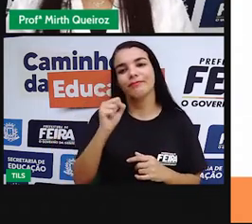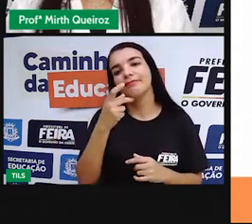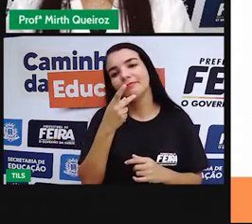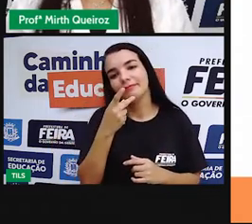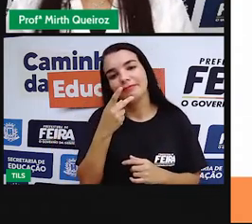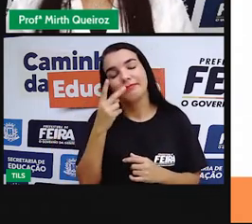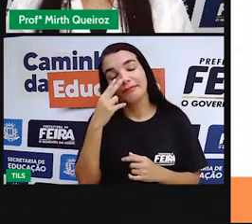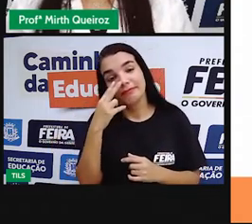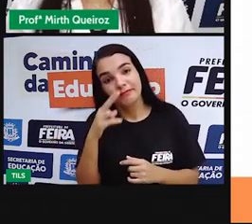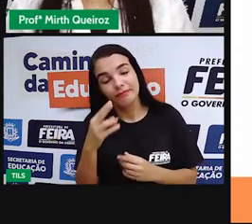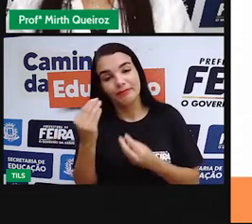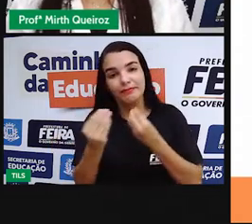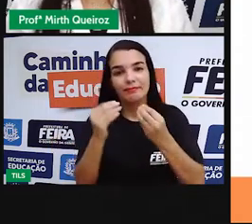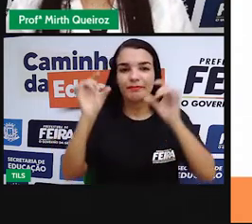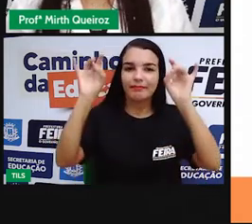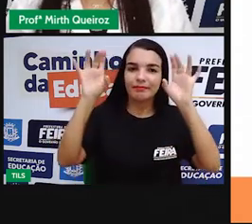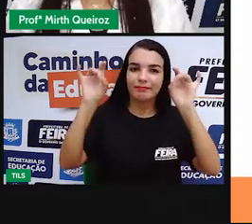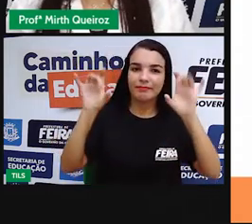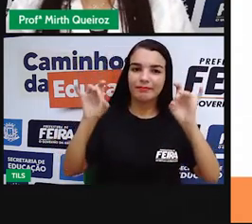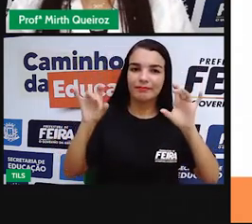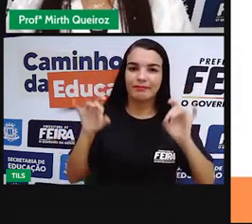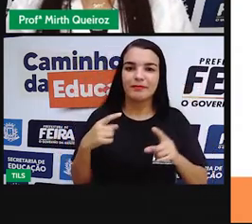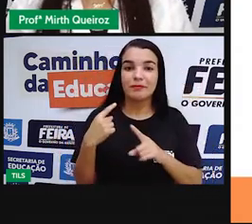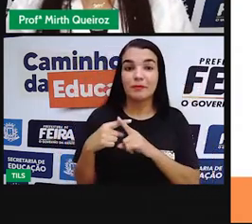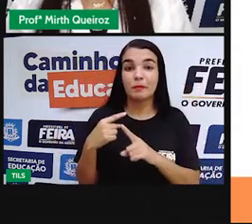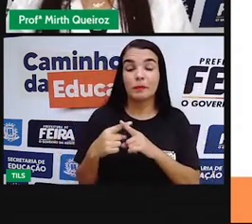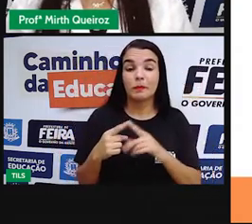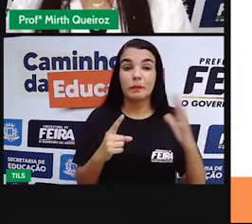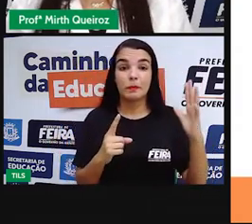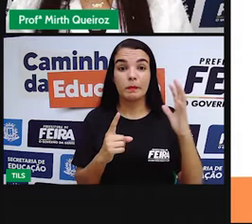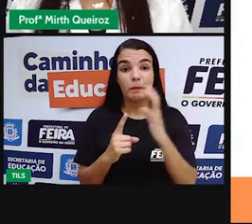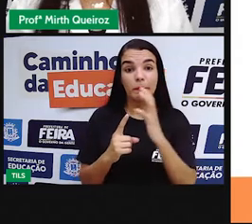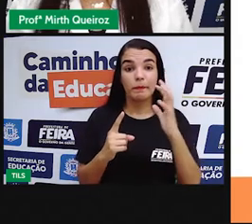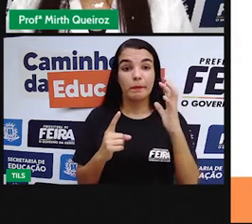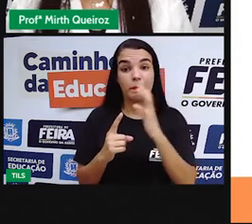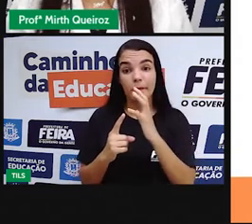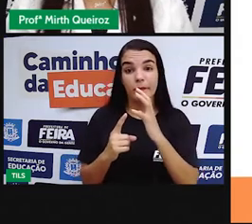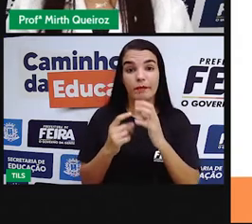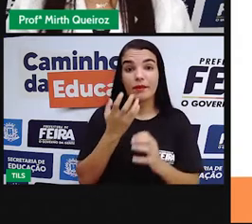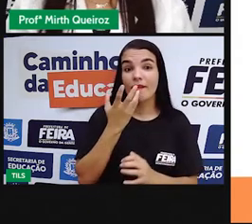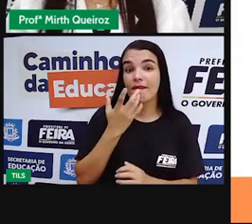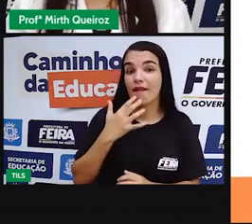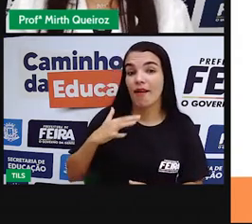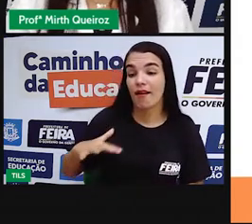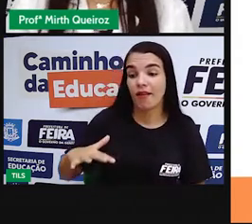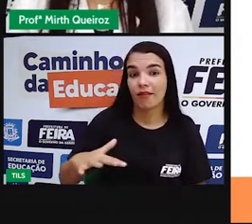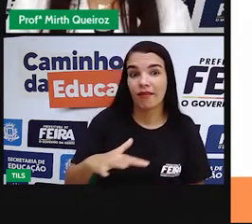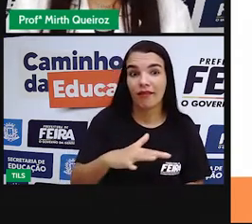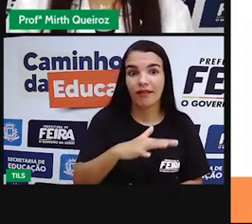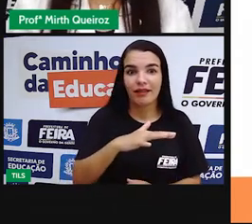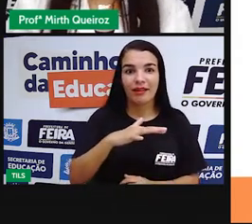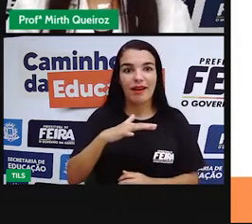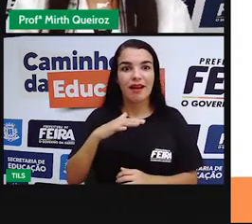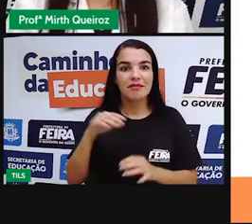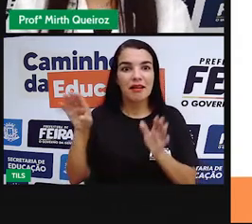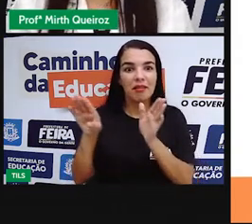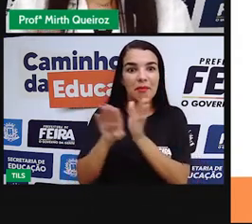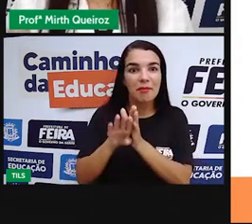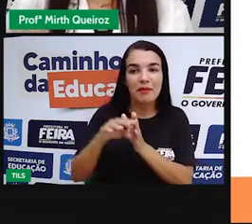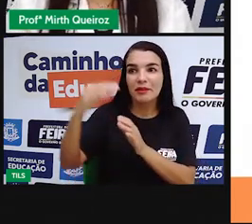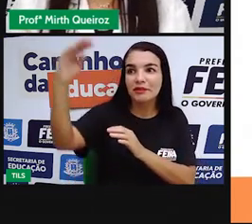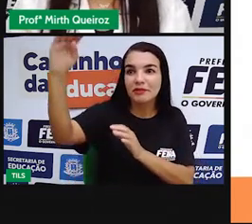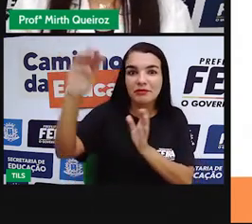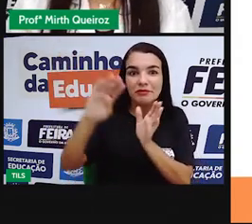mais especial, porque nós falaremos aí da influência das crianças imigrantes. Ou vocês acharam que